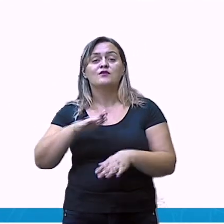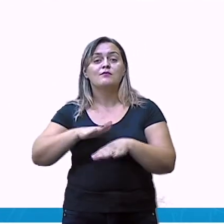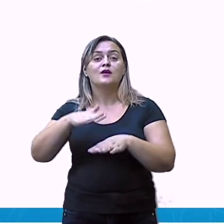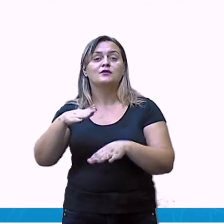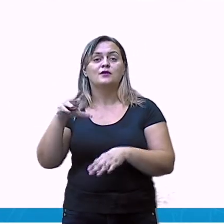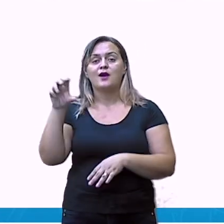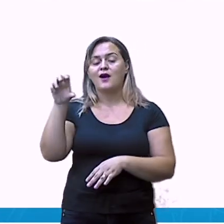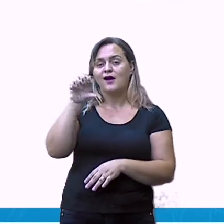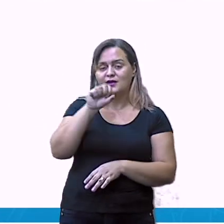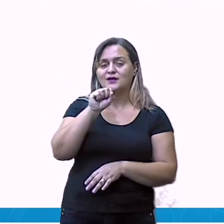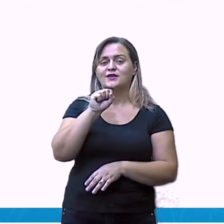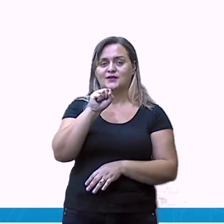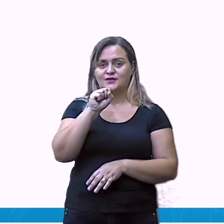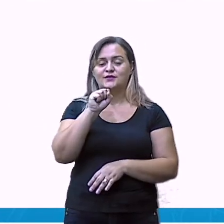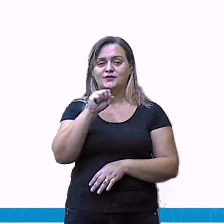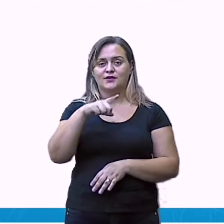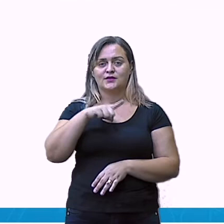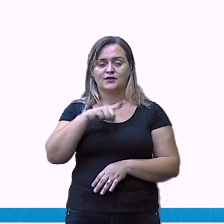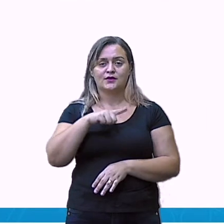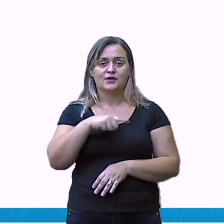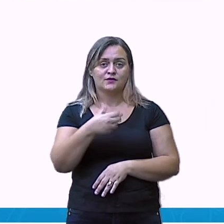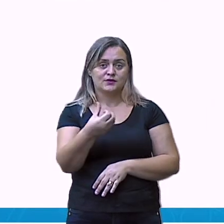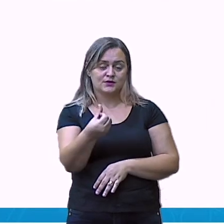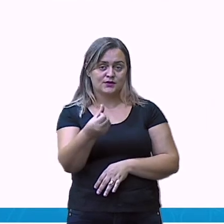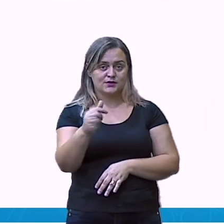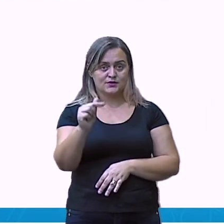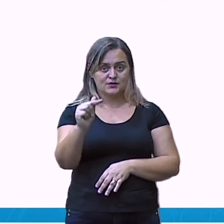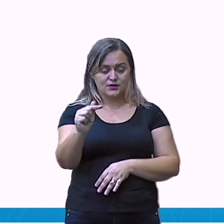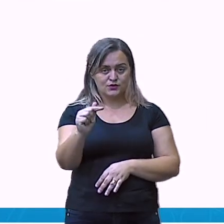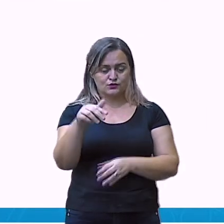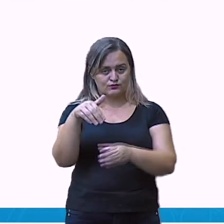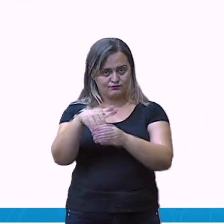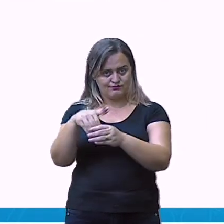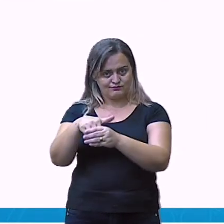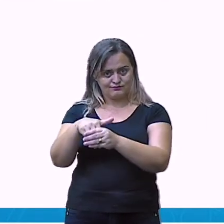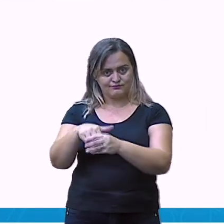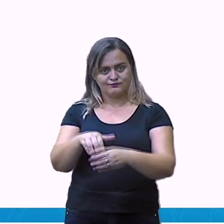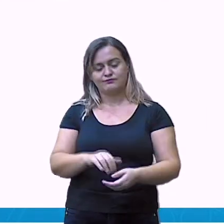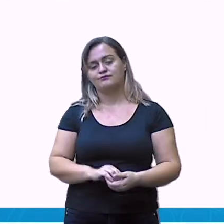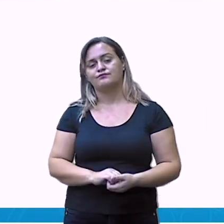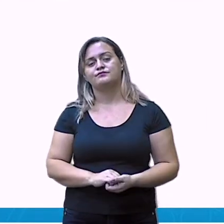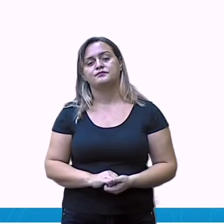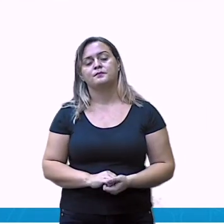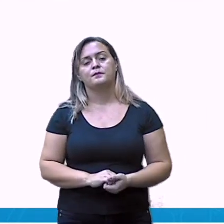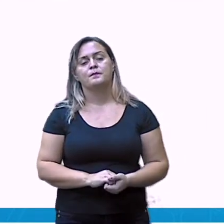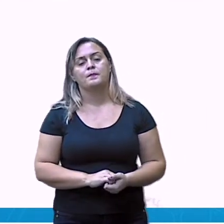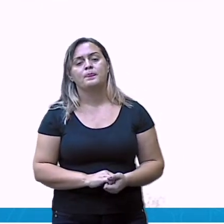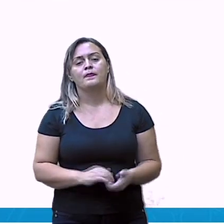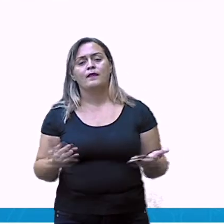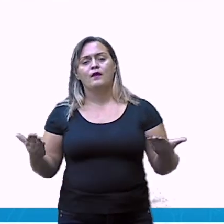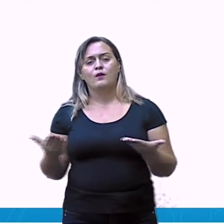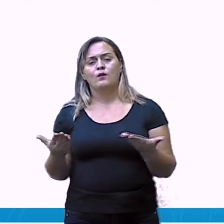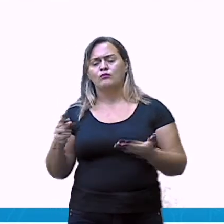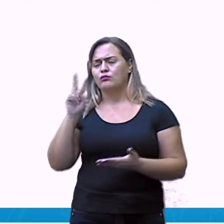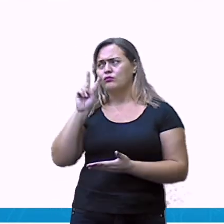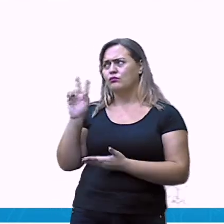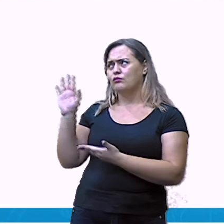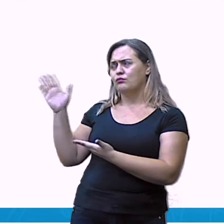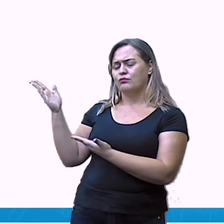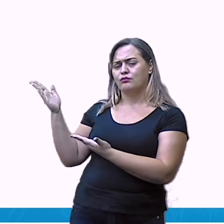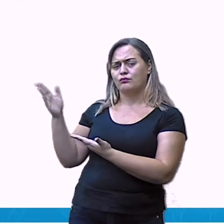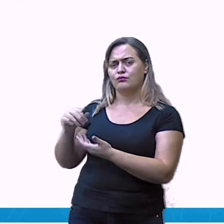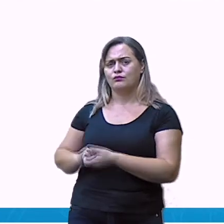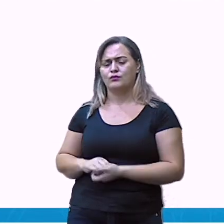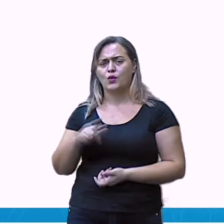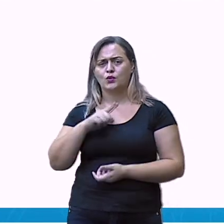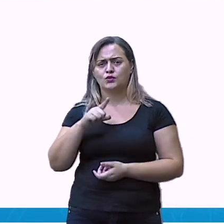votada, com 67 votos. Então, use a malha quadriculada para construir um gráfico de